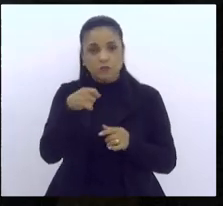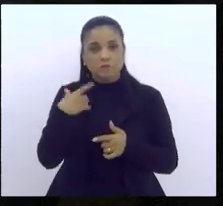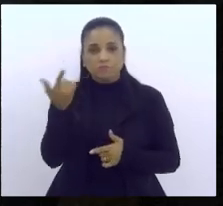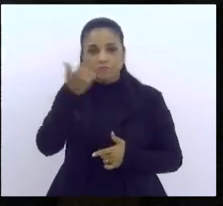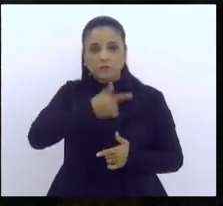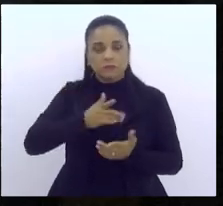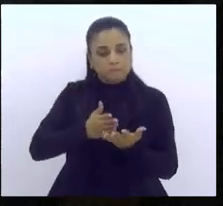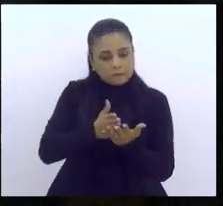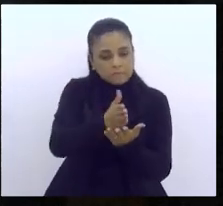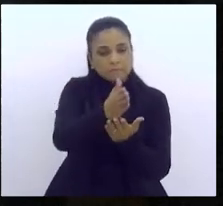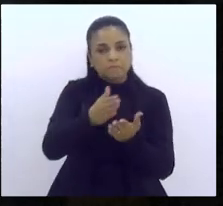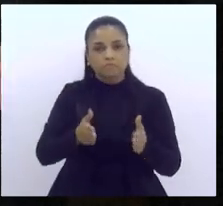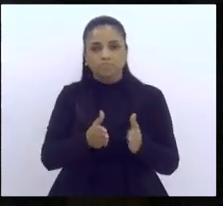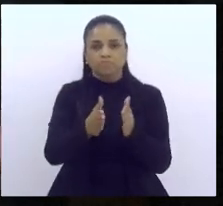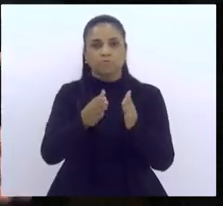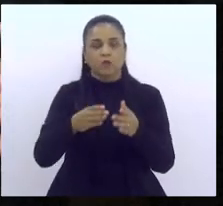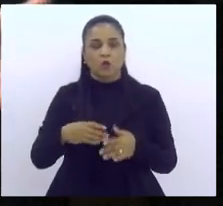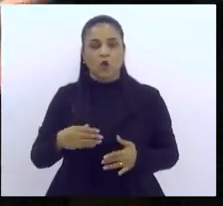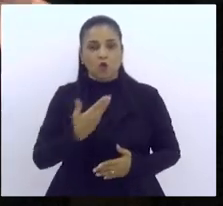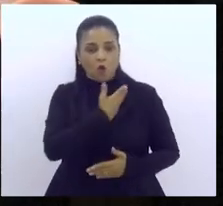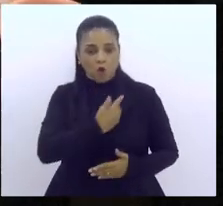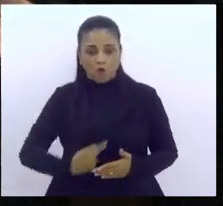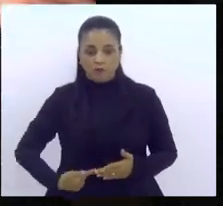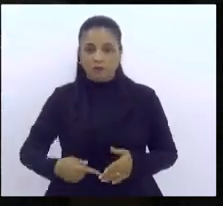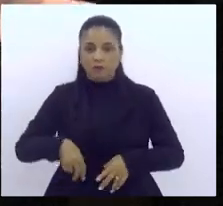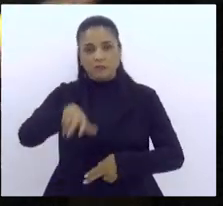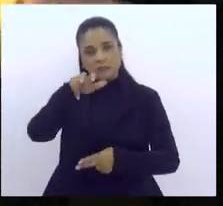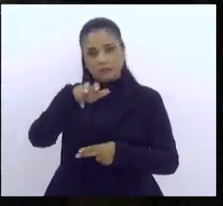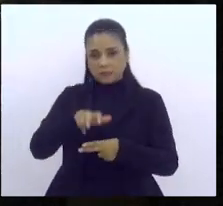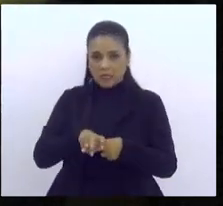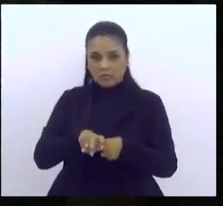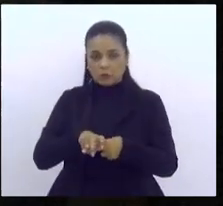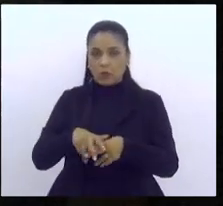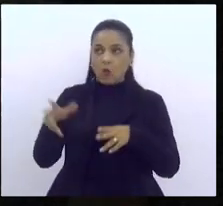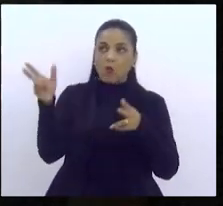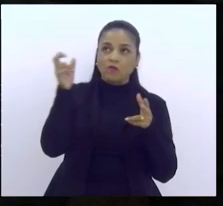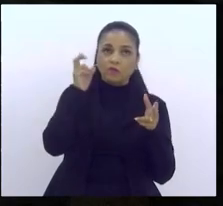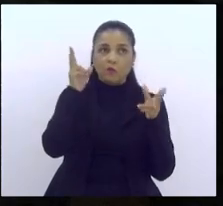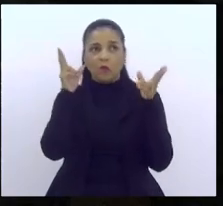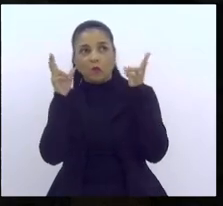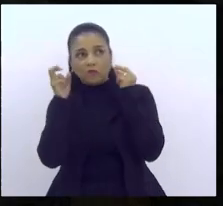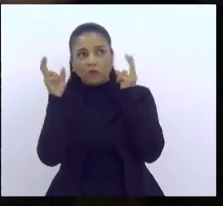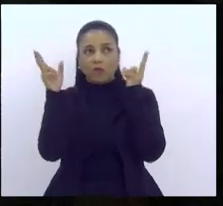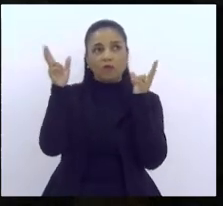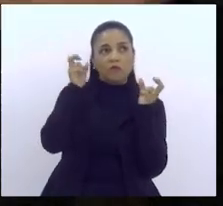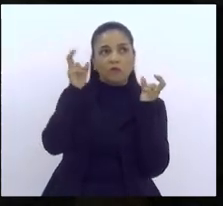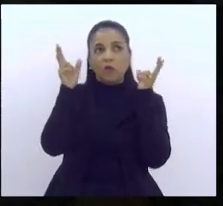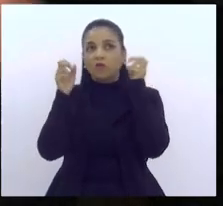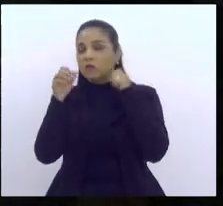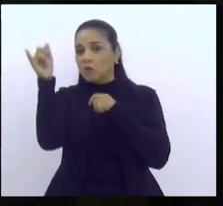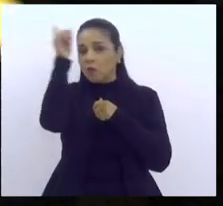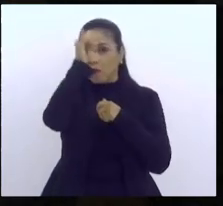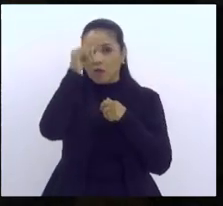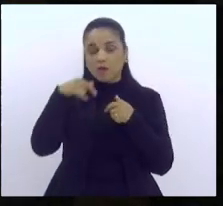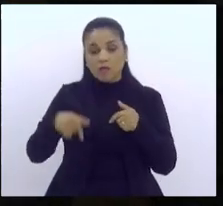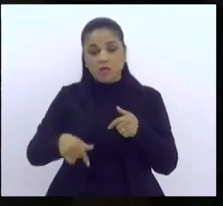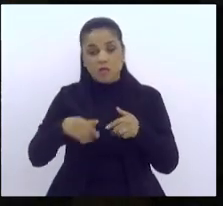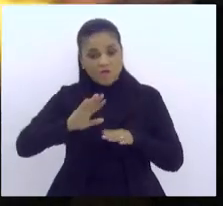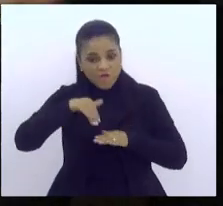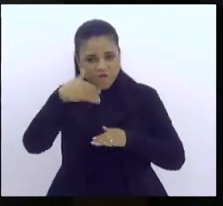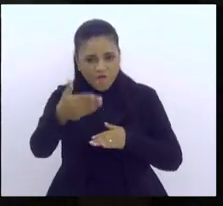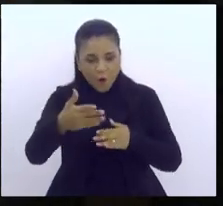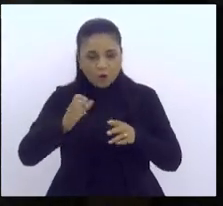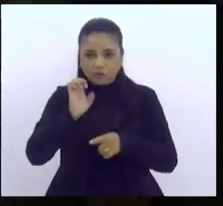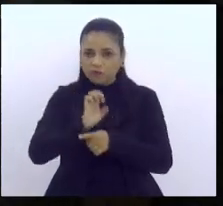presidente Barcelar, que o governador fique sentado no governo, lá, ouvindo a abobrinha daqui e dali, e o pau cantando, a porrada cantando